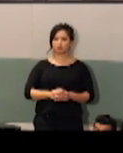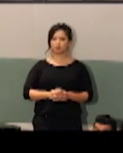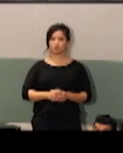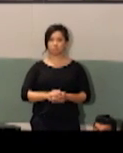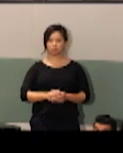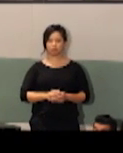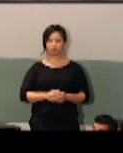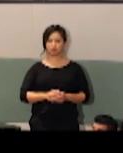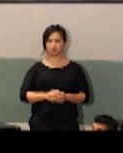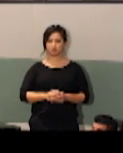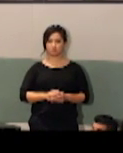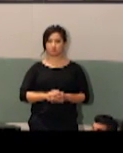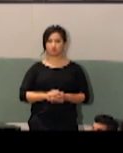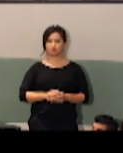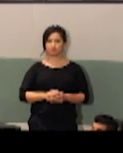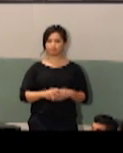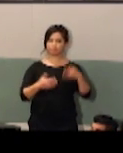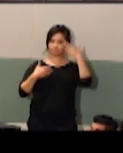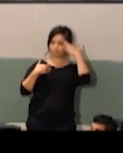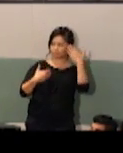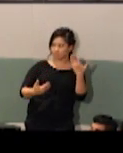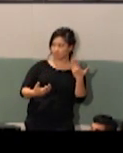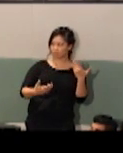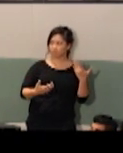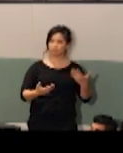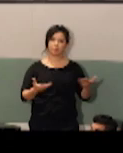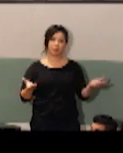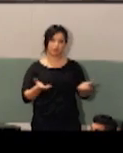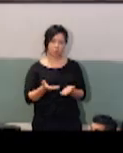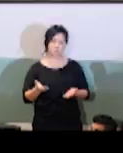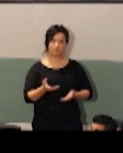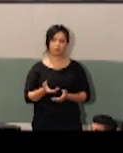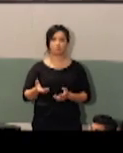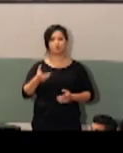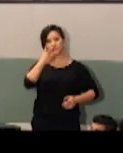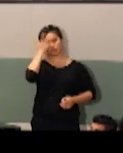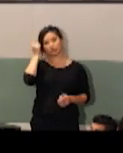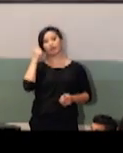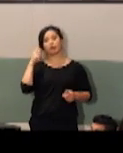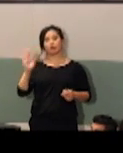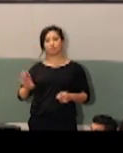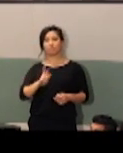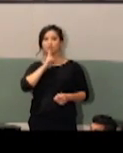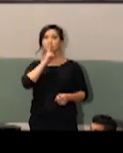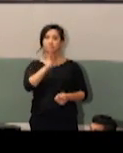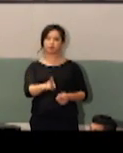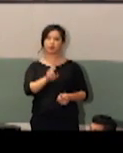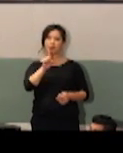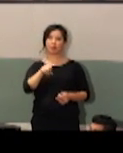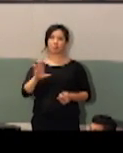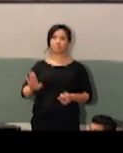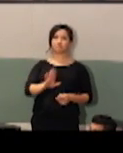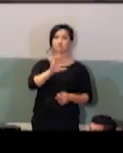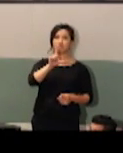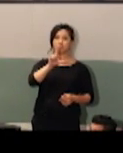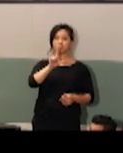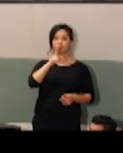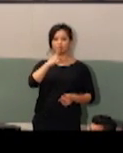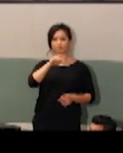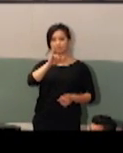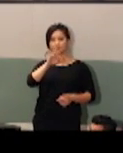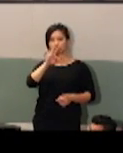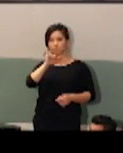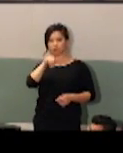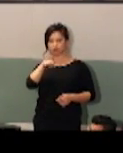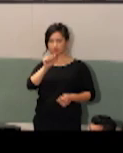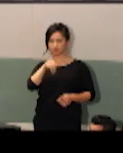O próximo candidato a responder sobre esse quesito de saúde é o candidato Luiz Pittman. O